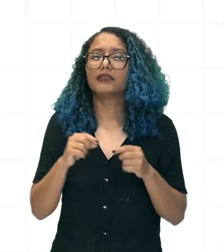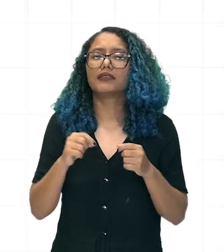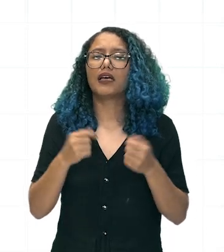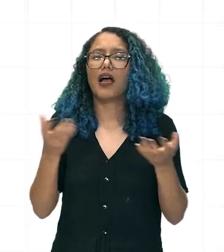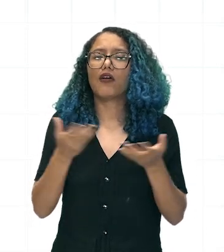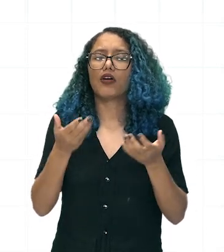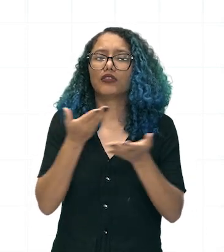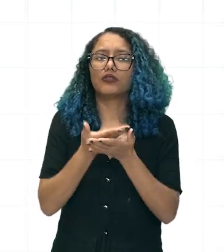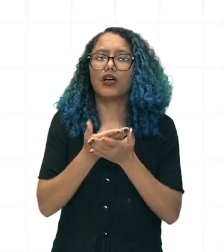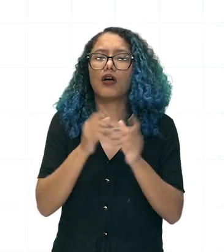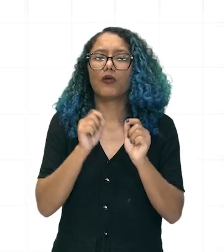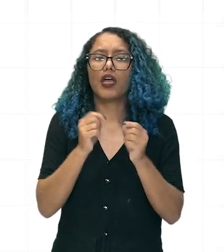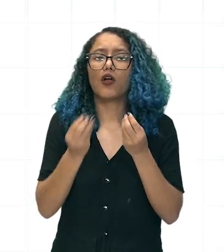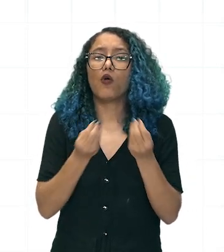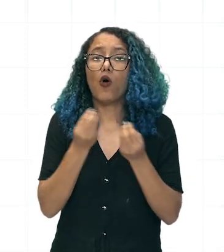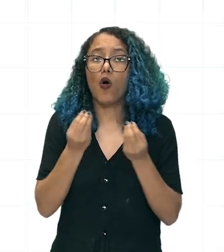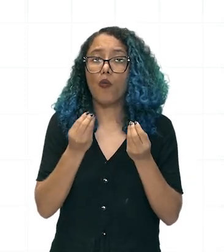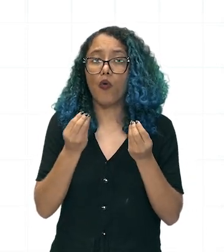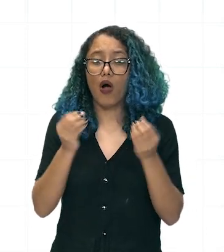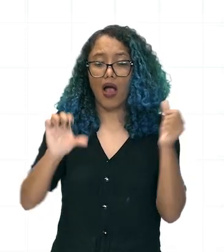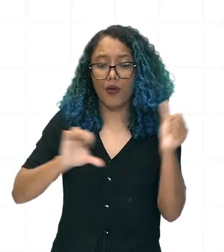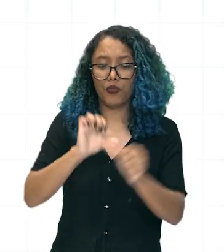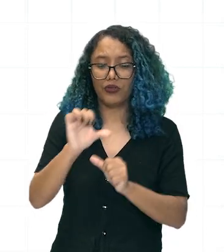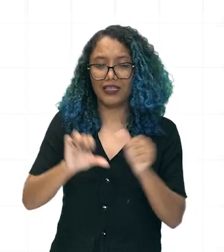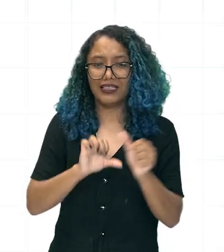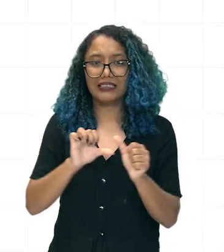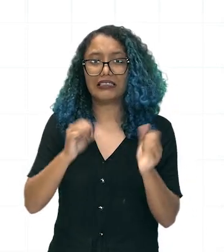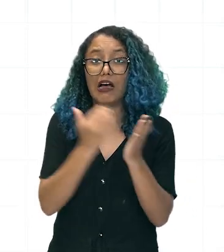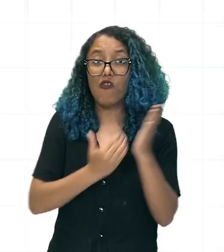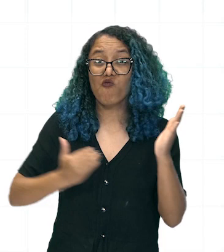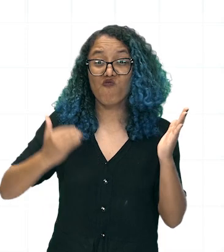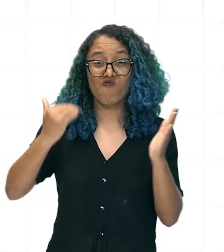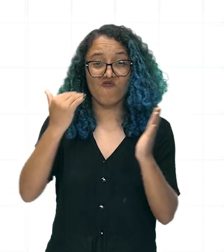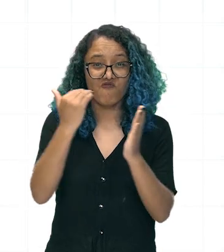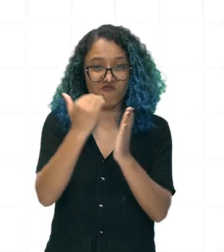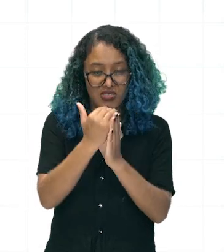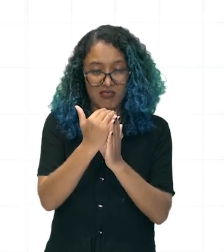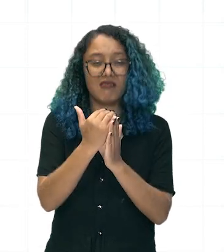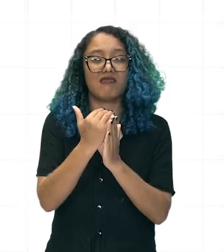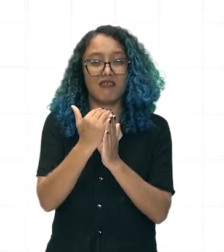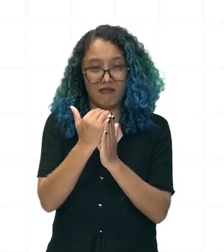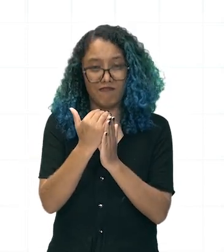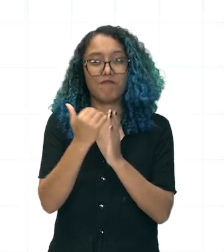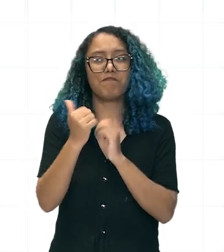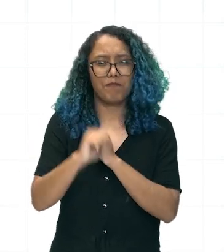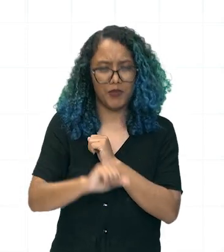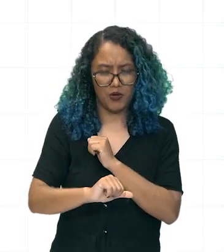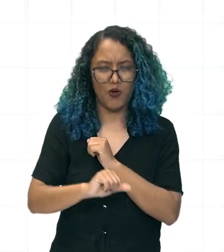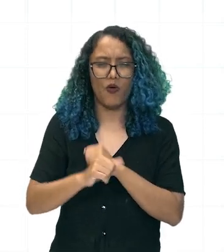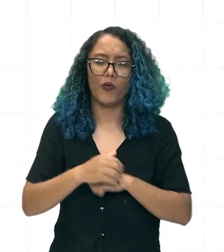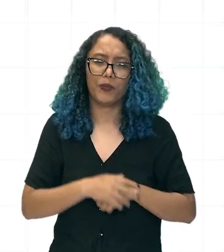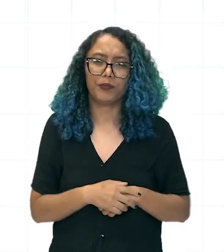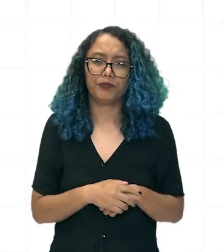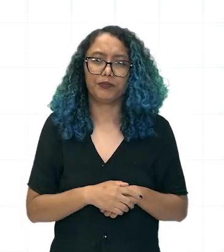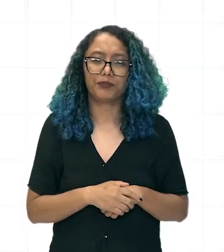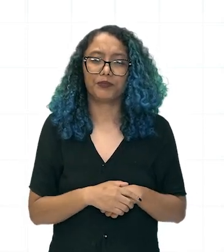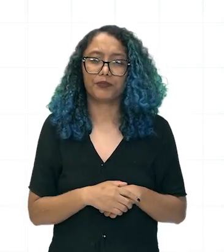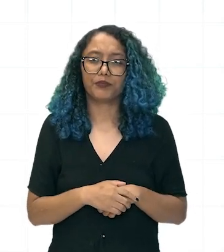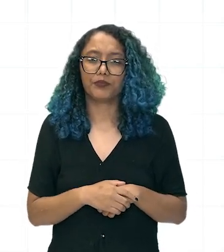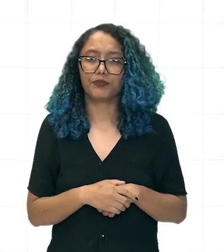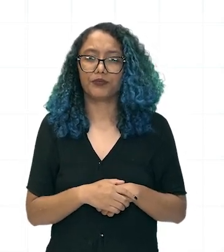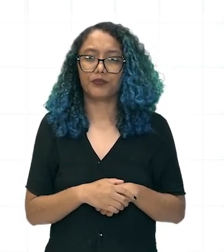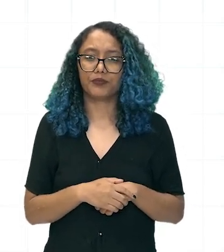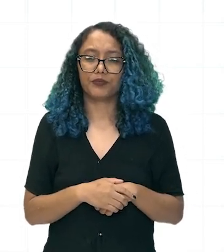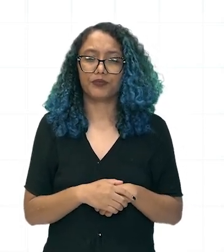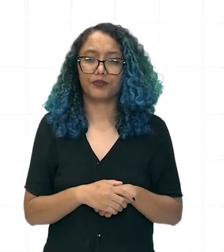se intensificando ao longo do tempo. Então, vejam aí que a longo prazo,